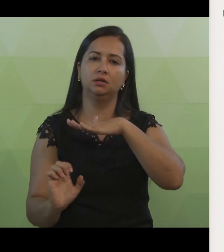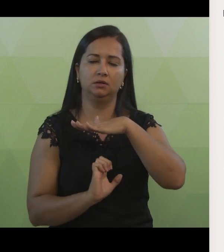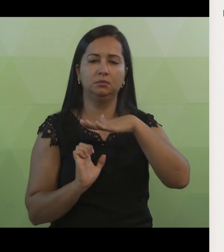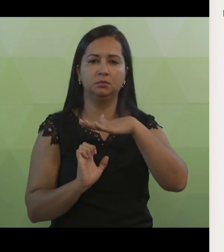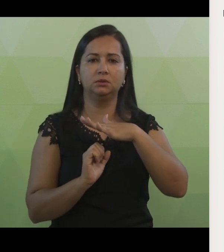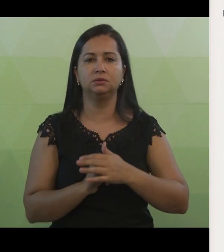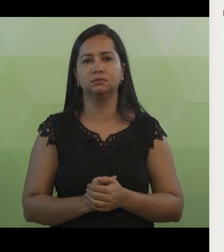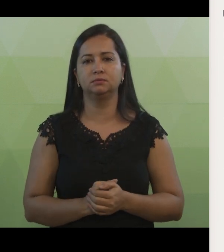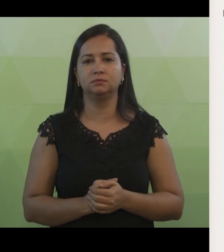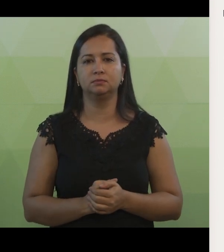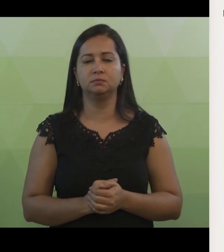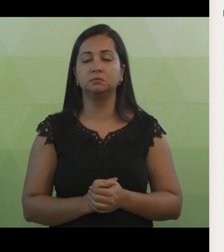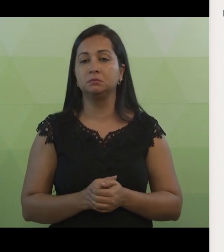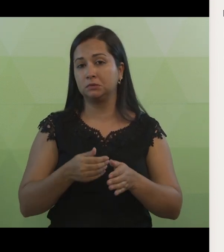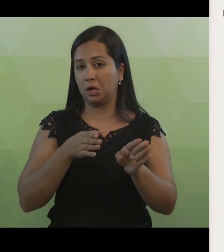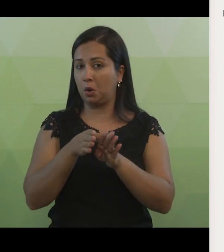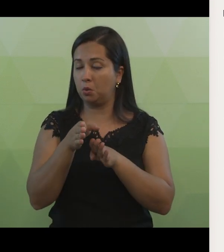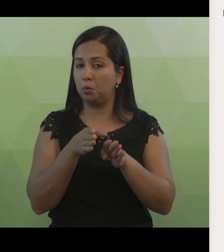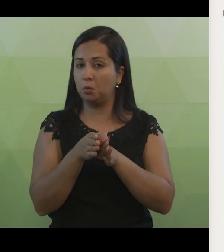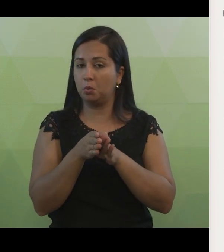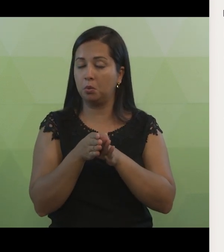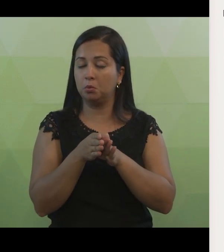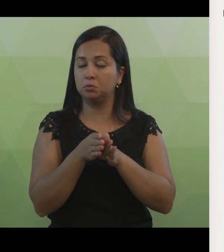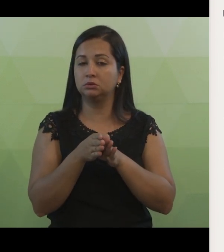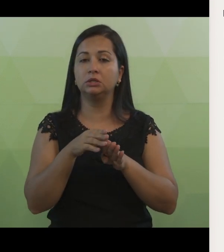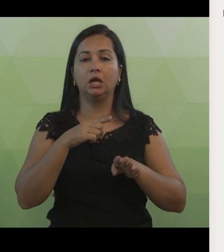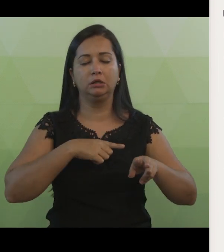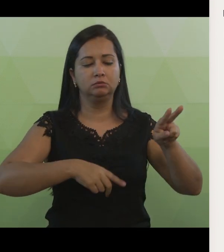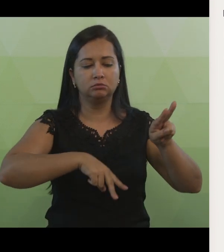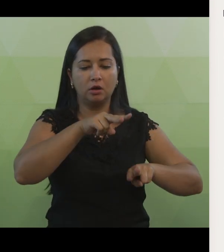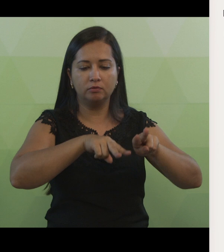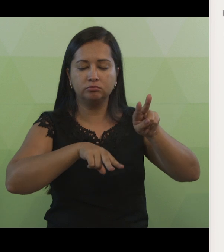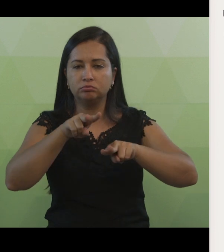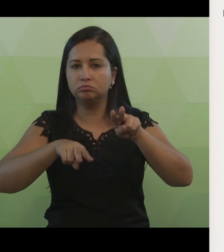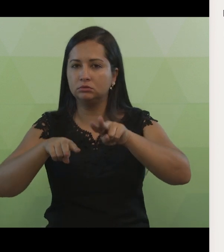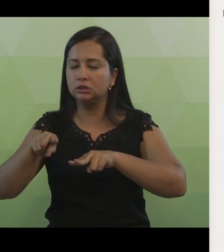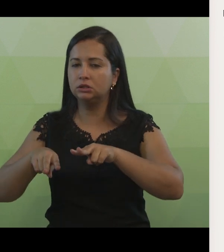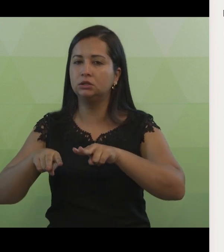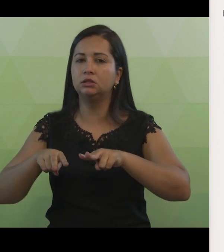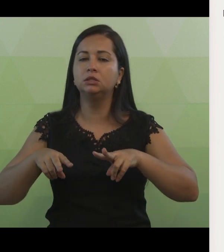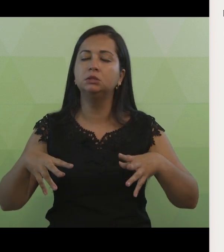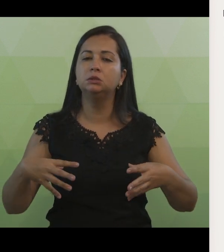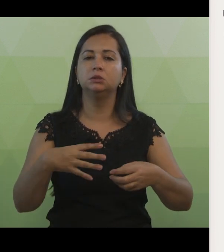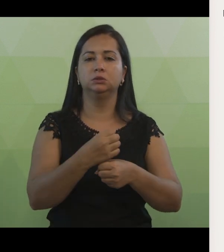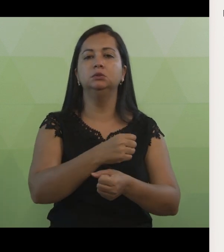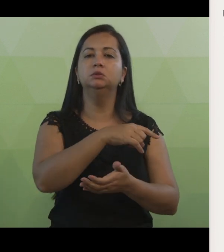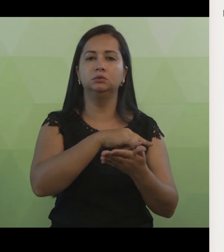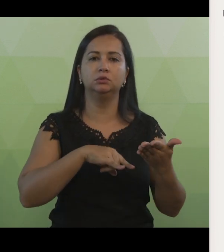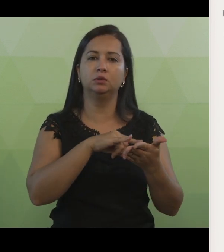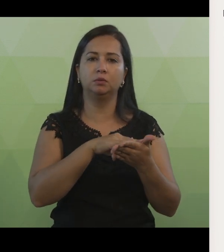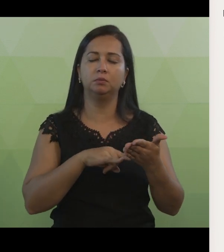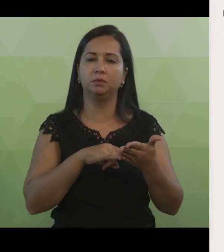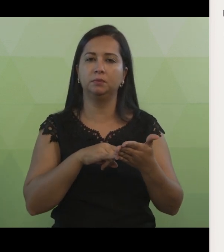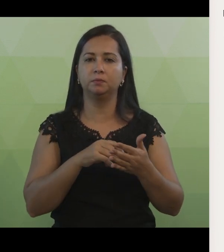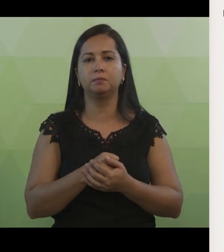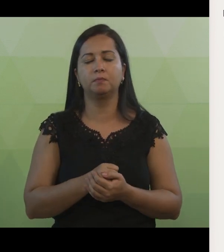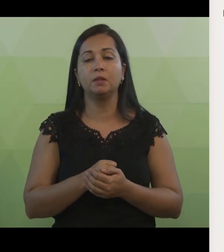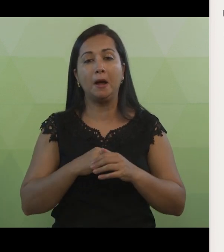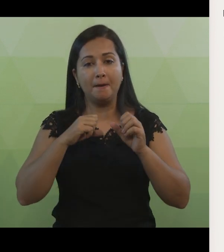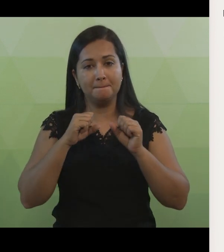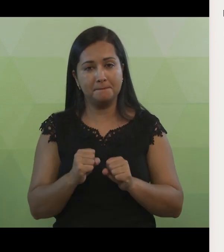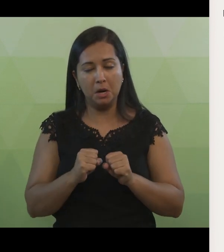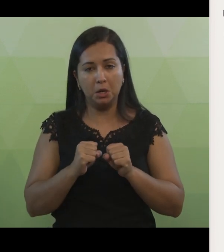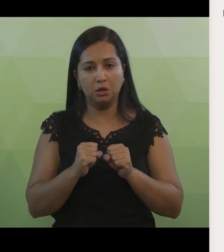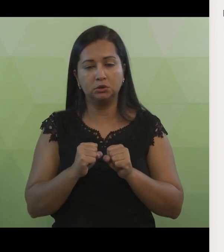Recomenda-se uma auditoria externa para verificação dos dados, devido à independência hierárquica no processo. É possível utilizar uma auditoria